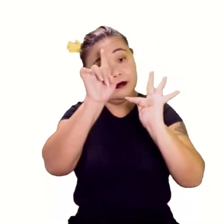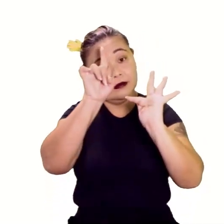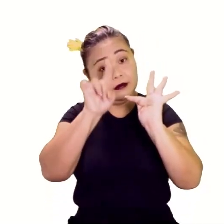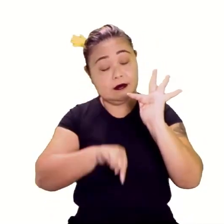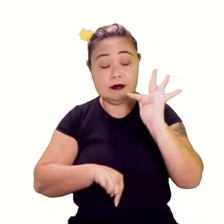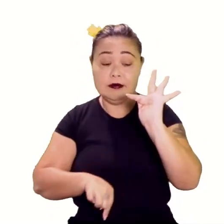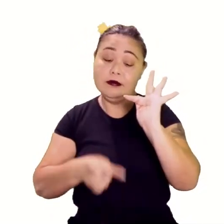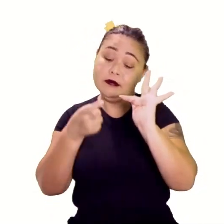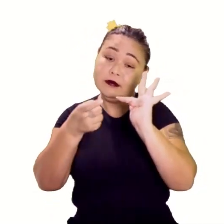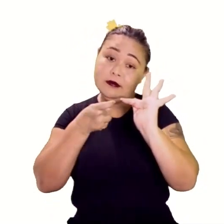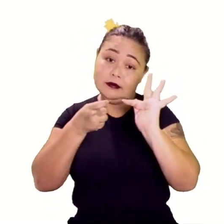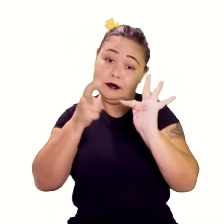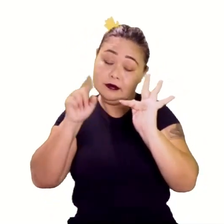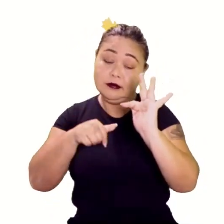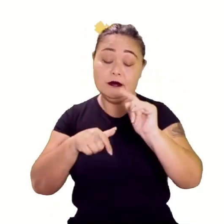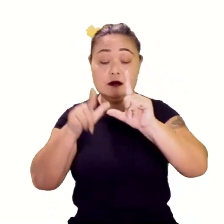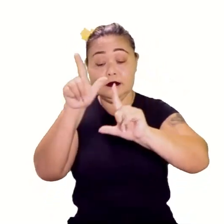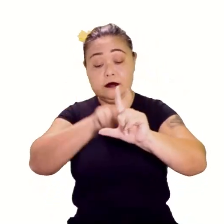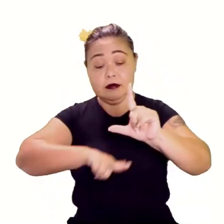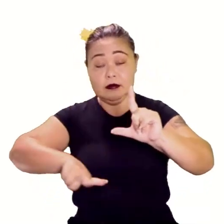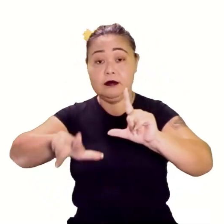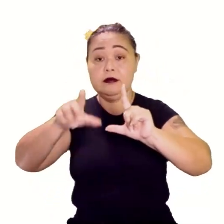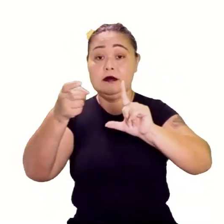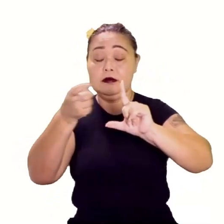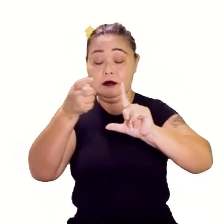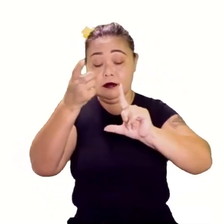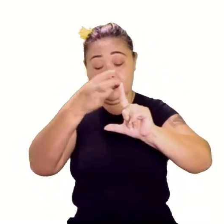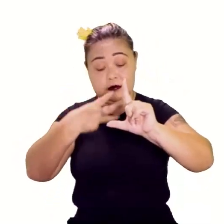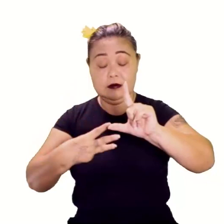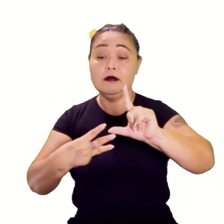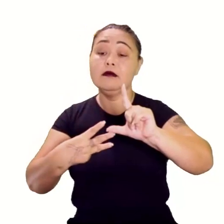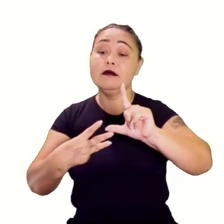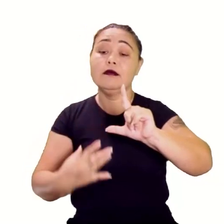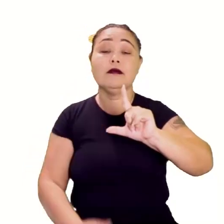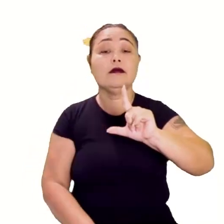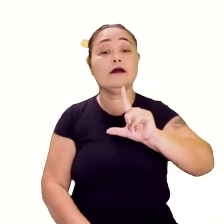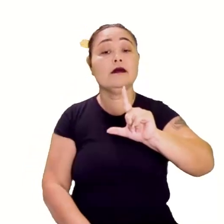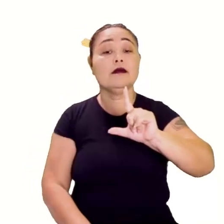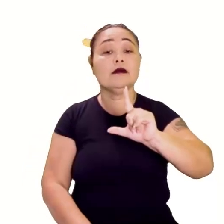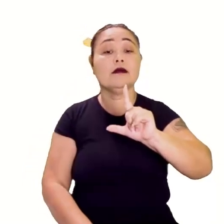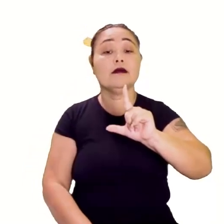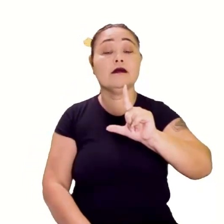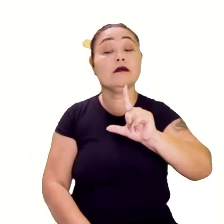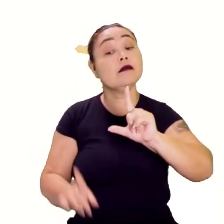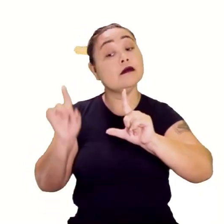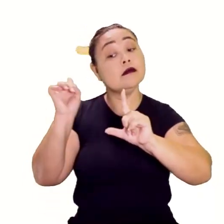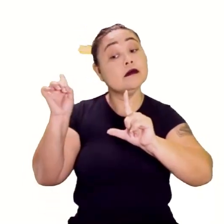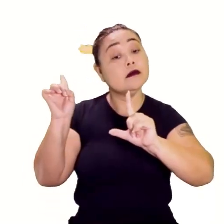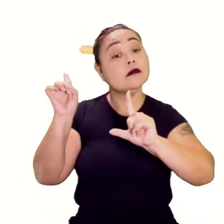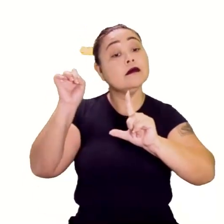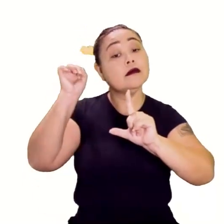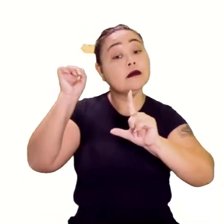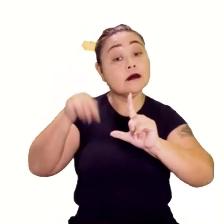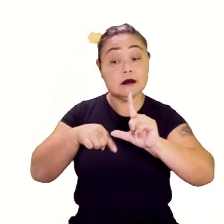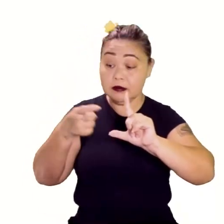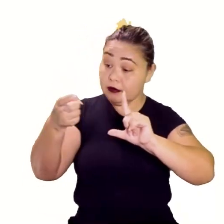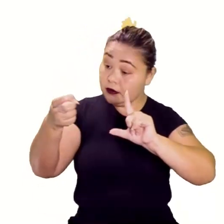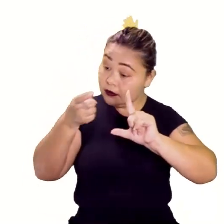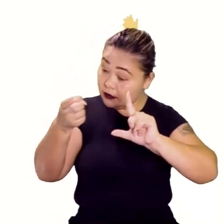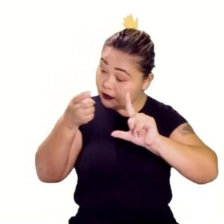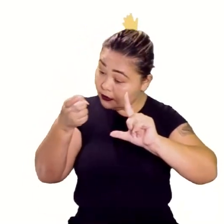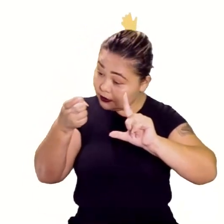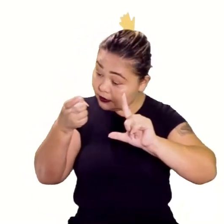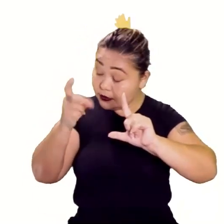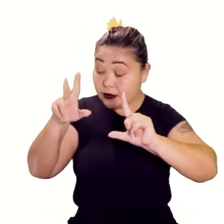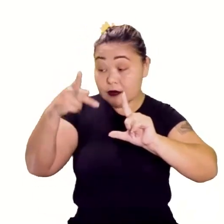definida por f de x igual ao logaritmo de x na base 3. O valor de